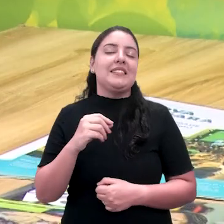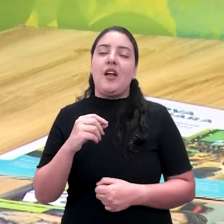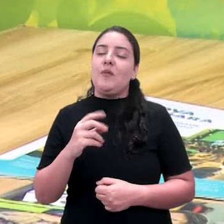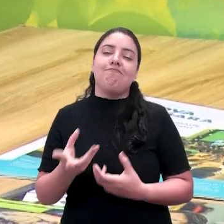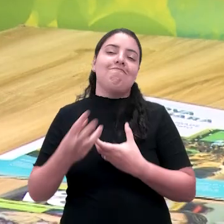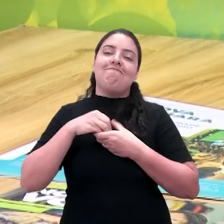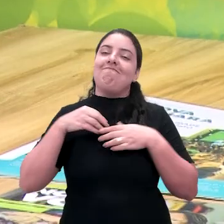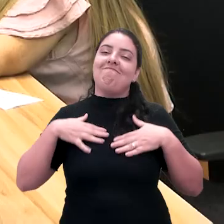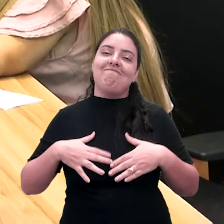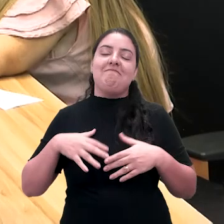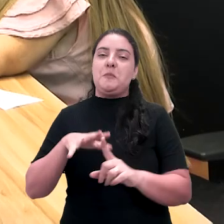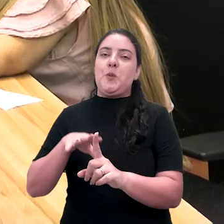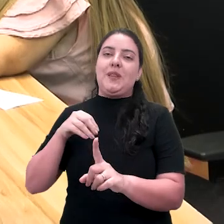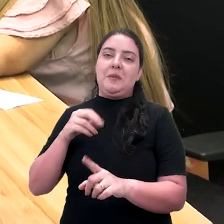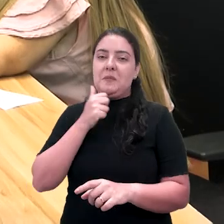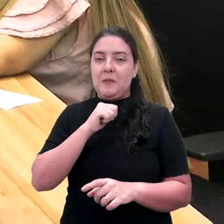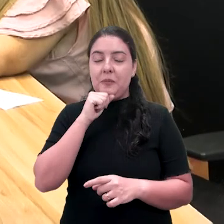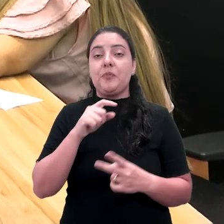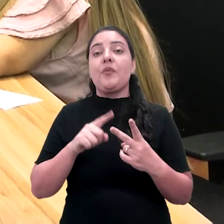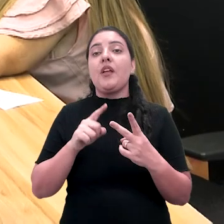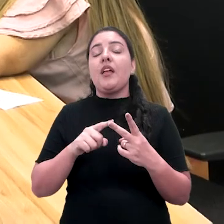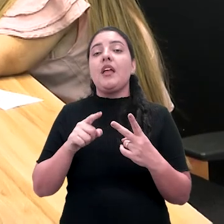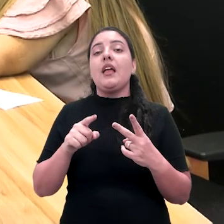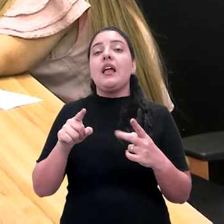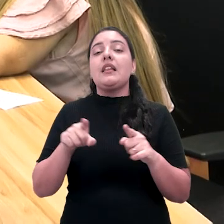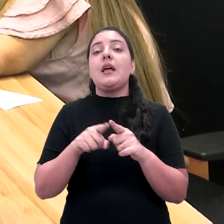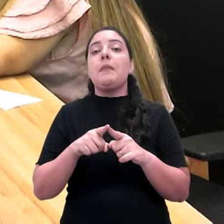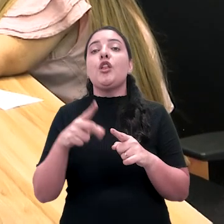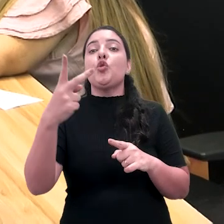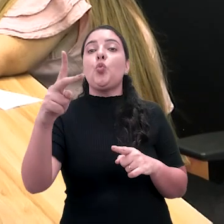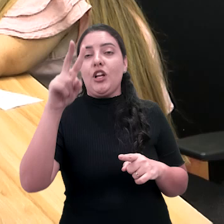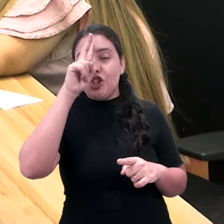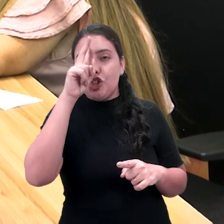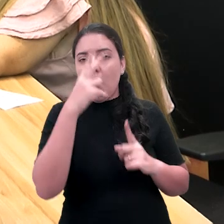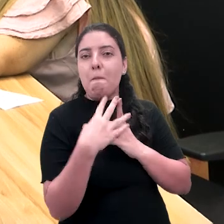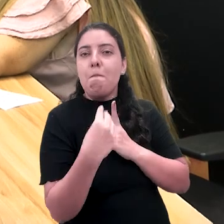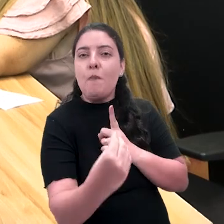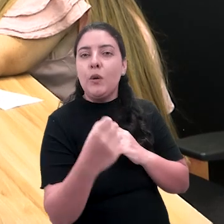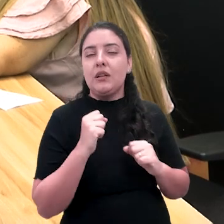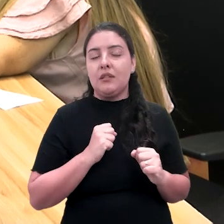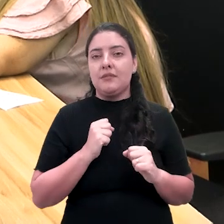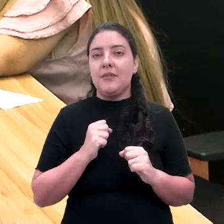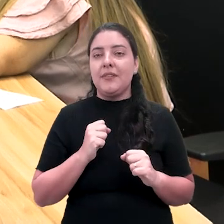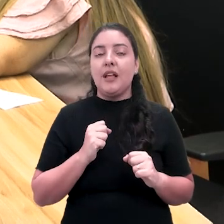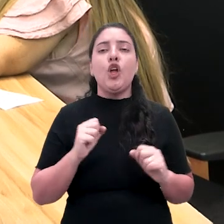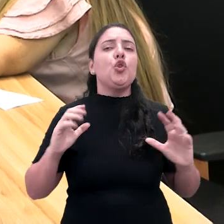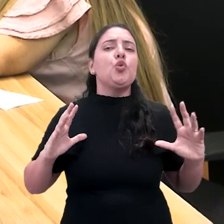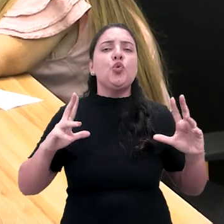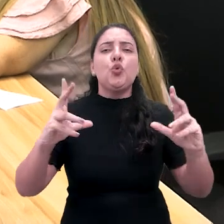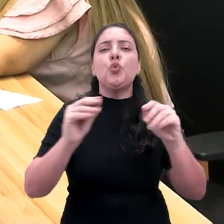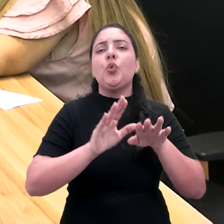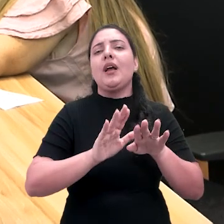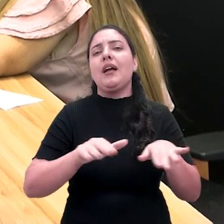comigo, ela é minha maior inspiração. E quem você quer que te inspire com a tua história? Eu quero que inspire todas as